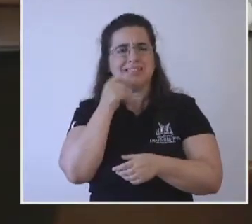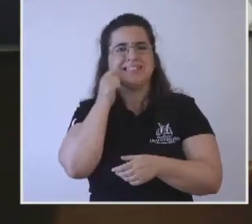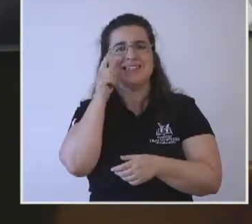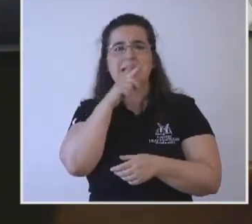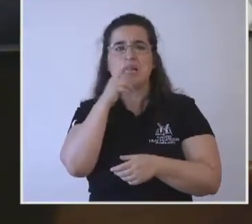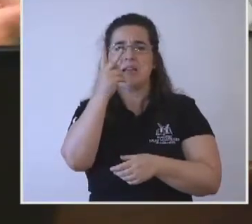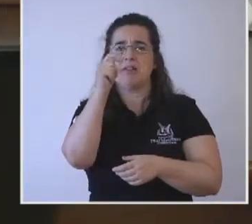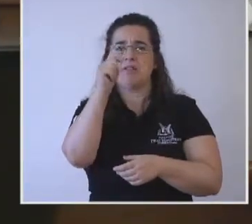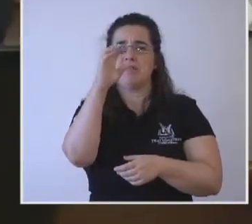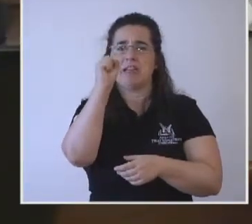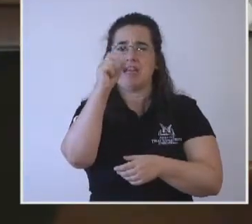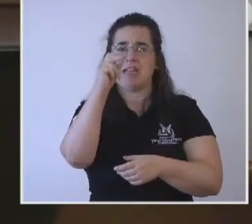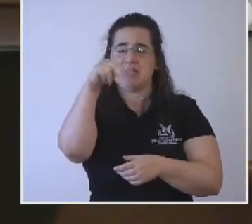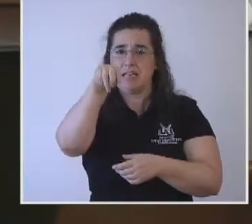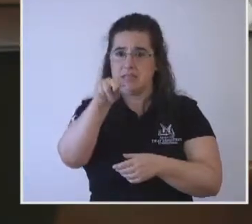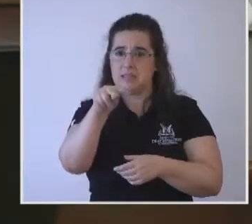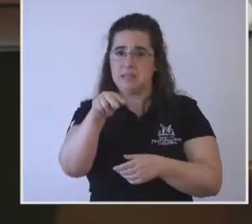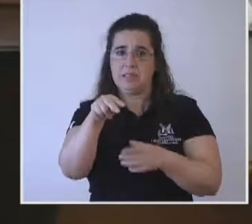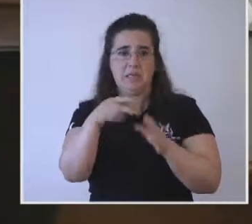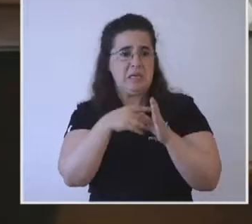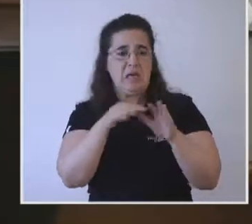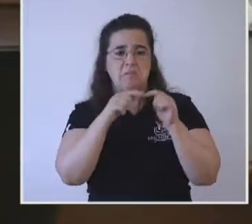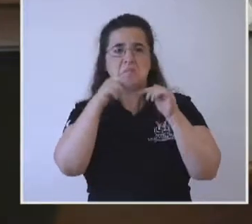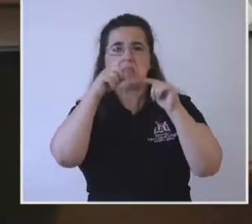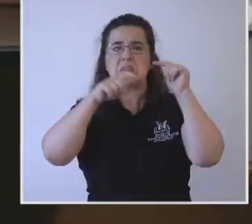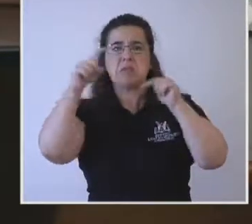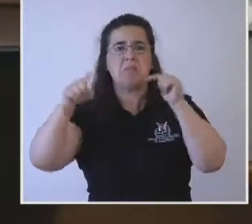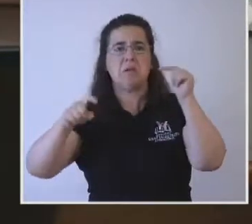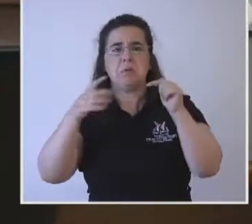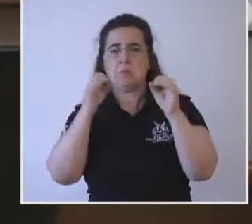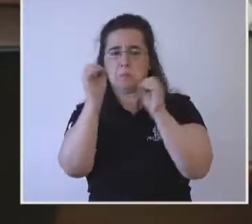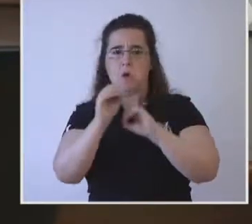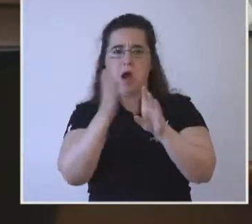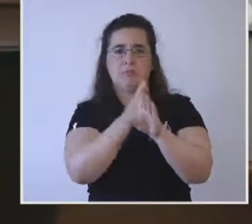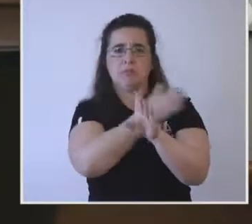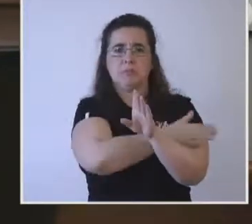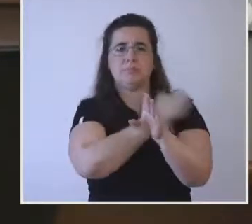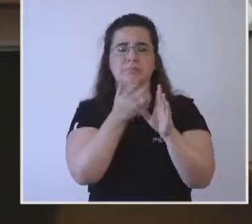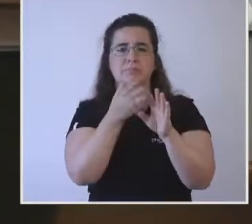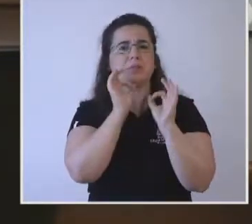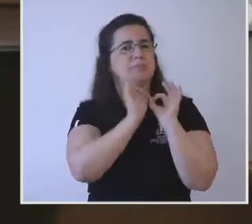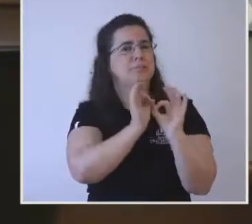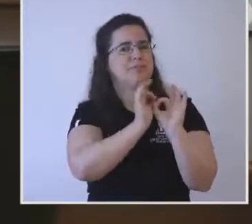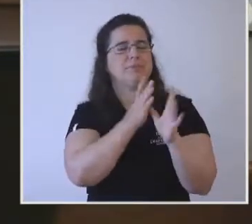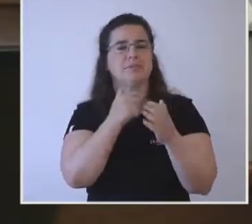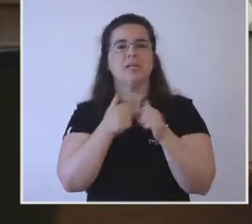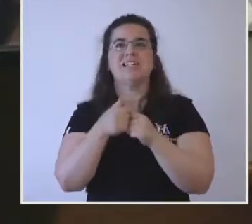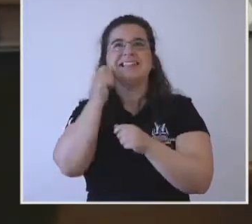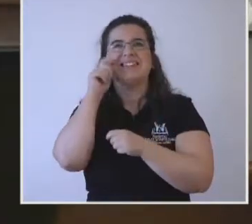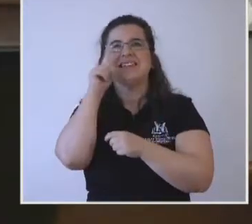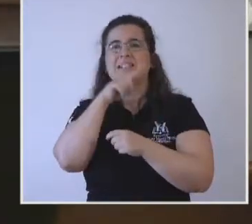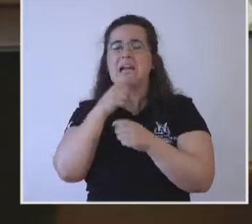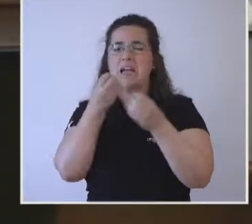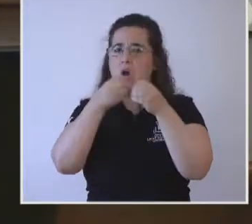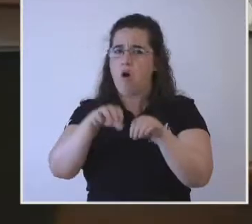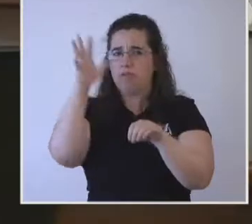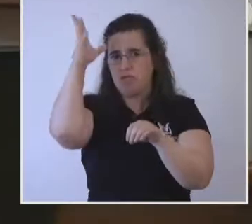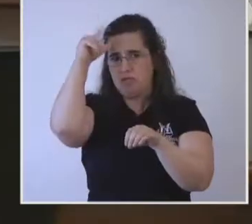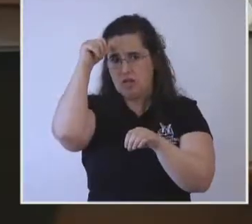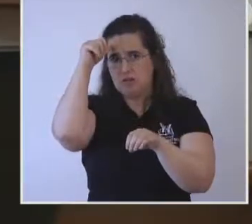estão claramente à frente, nem aparecem na tabela. Mas depois os ovo-lacto-vegetarianos parece que estão um bocadinho melhor